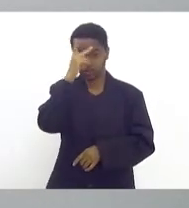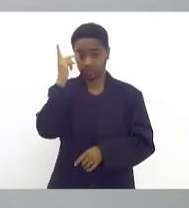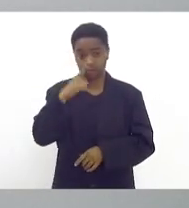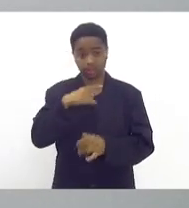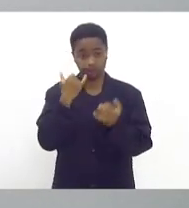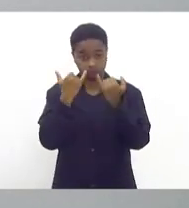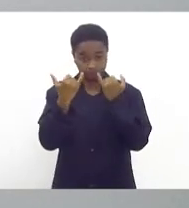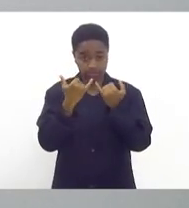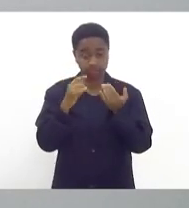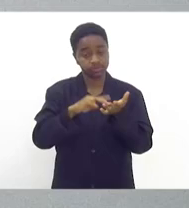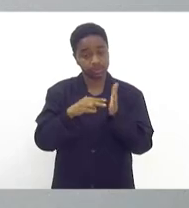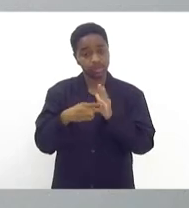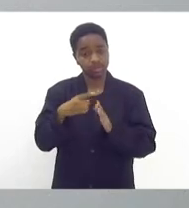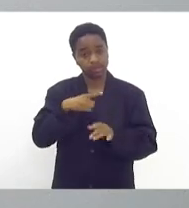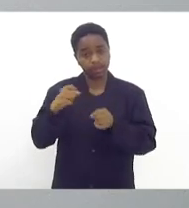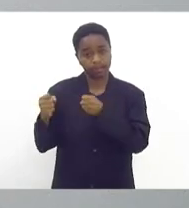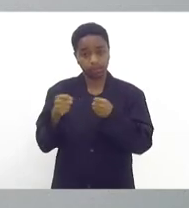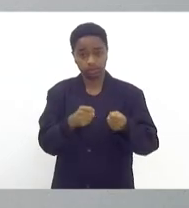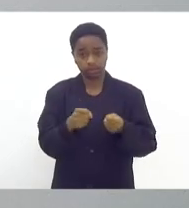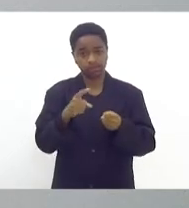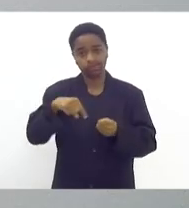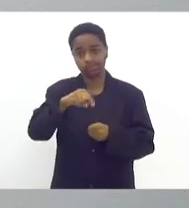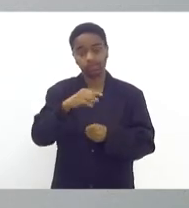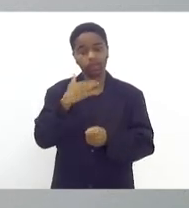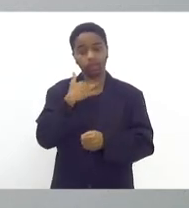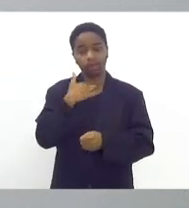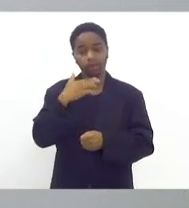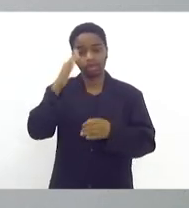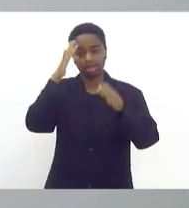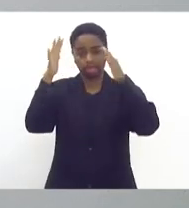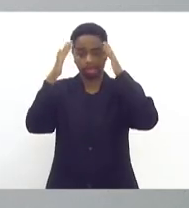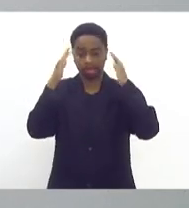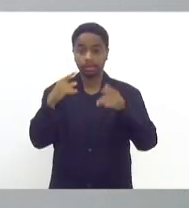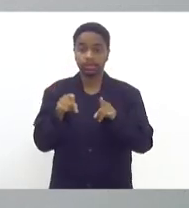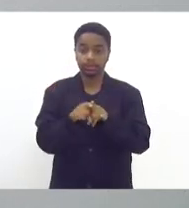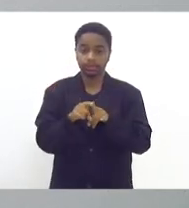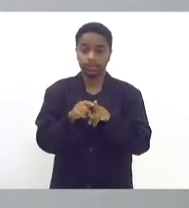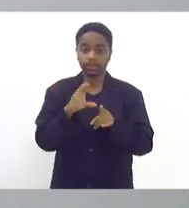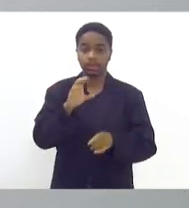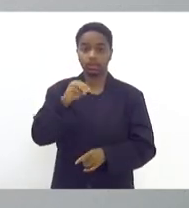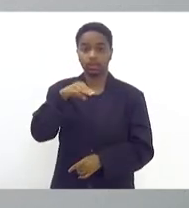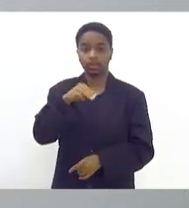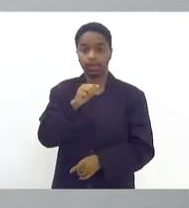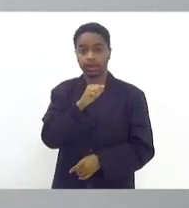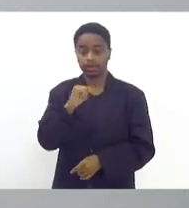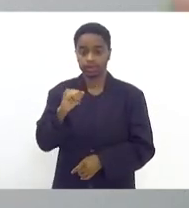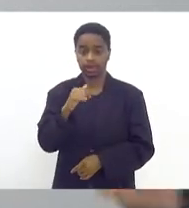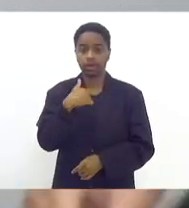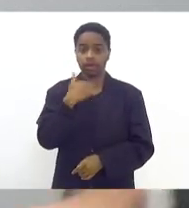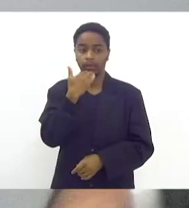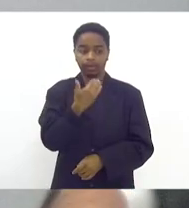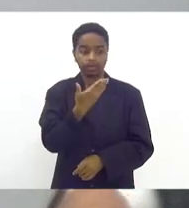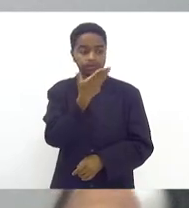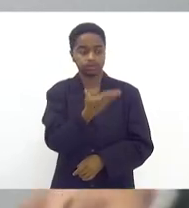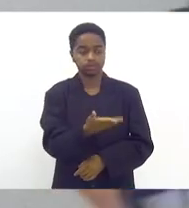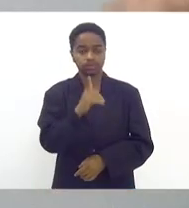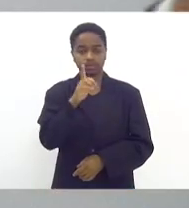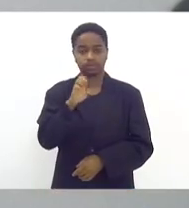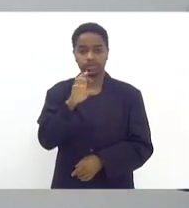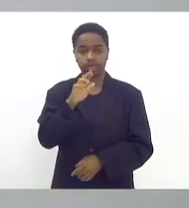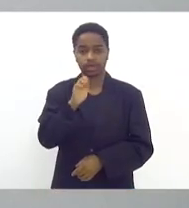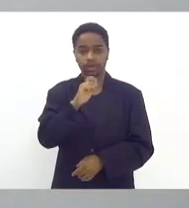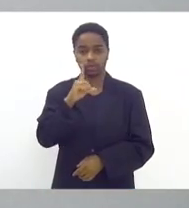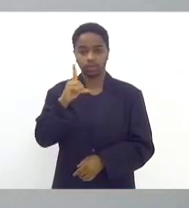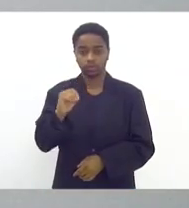poder não se iludam Tragam então a comai eu peço até Dr Dr Geraldo que que está sempre à